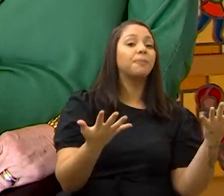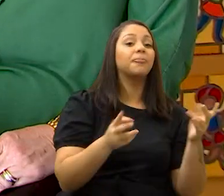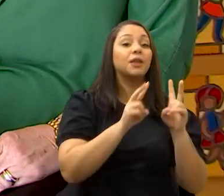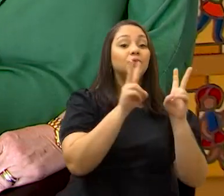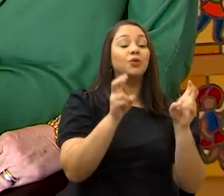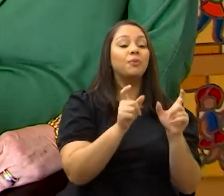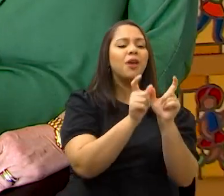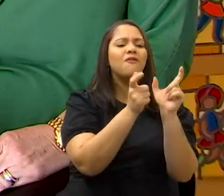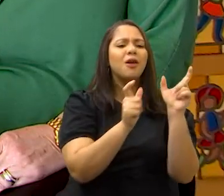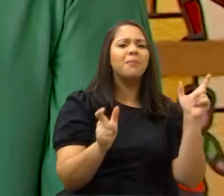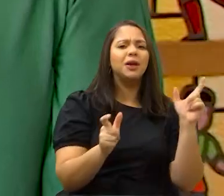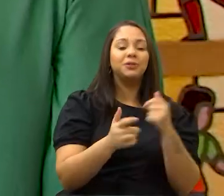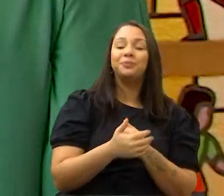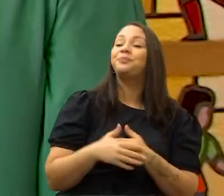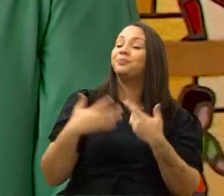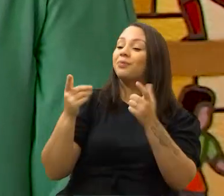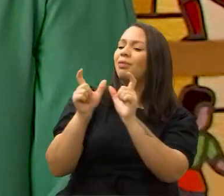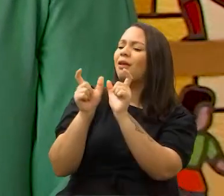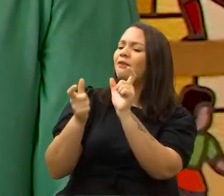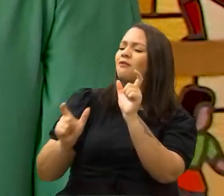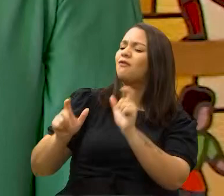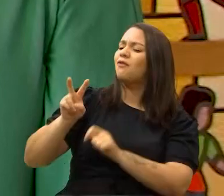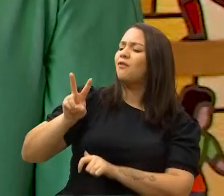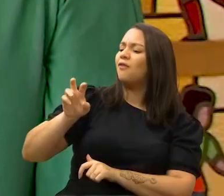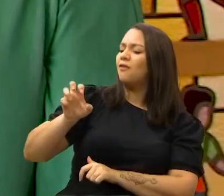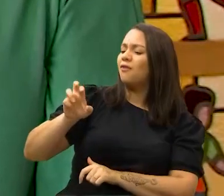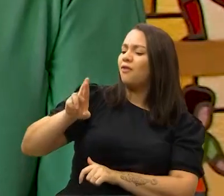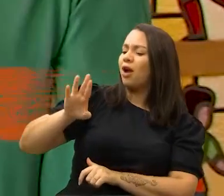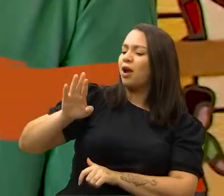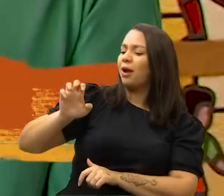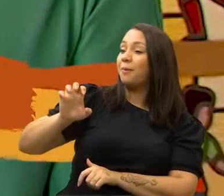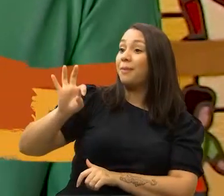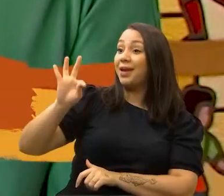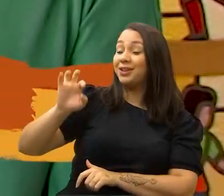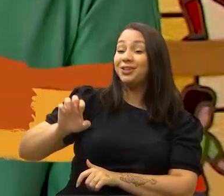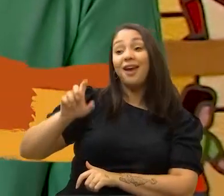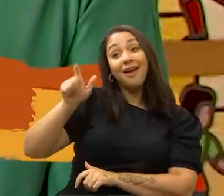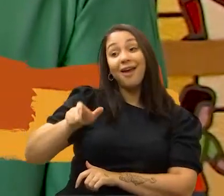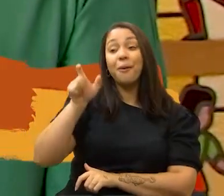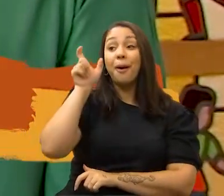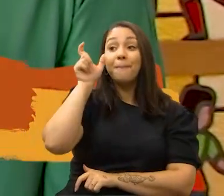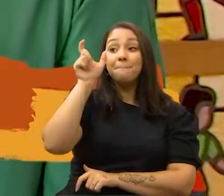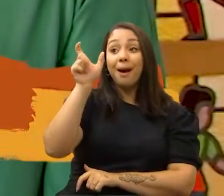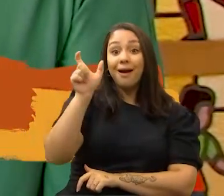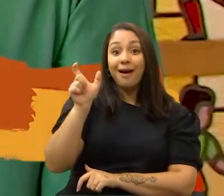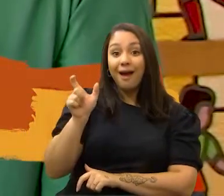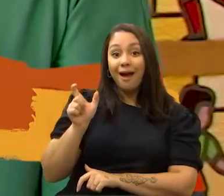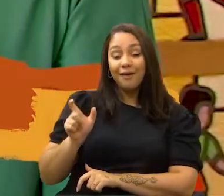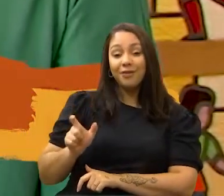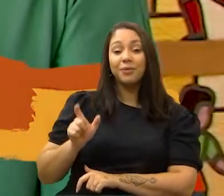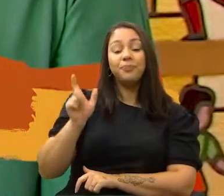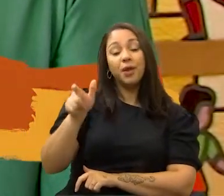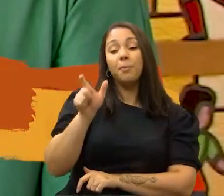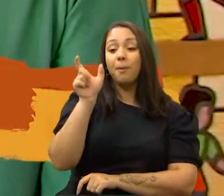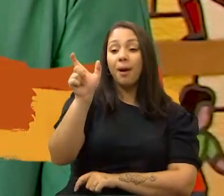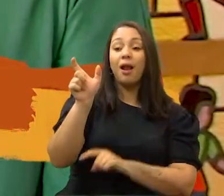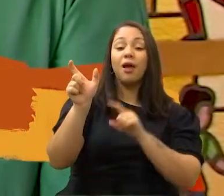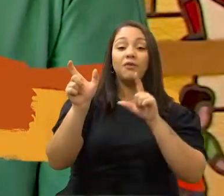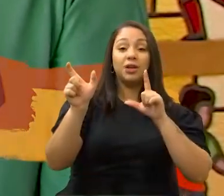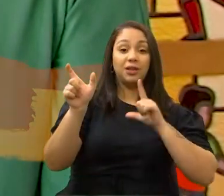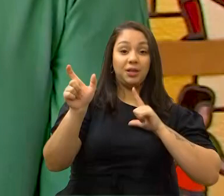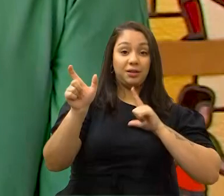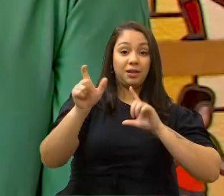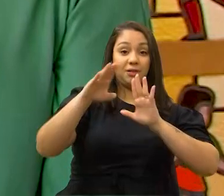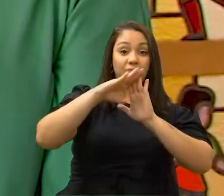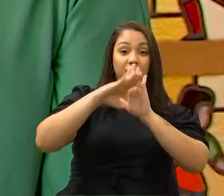sobre verbete. O verbete é uma palavra geralmente dicionarizada